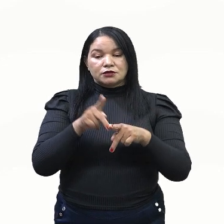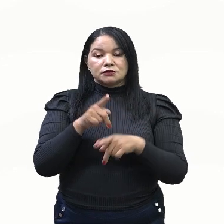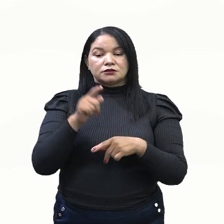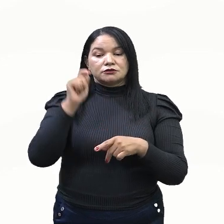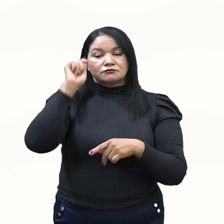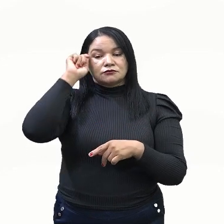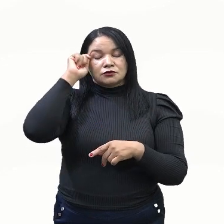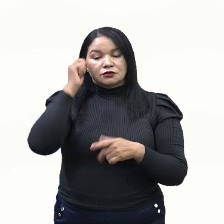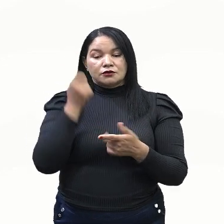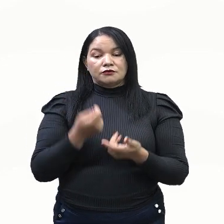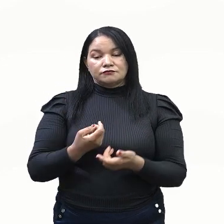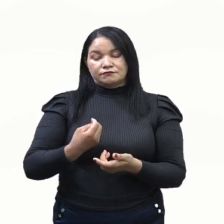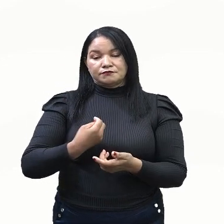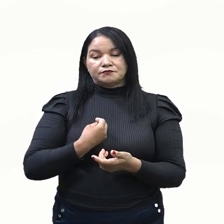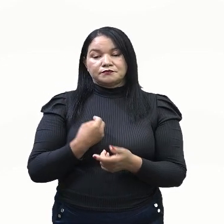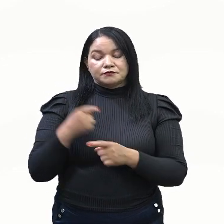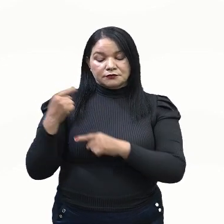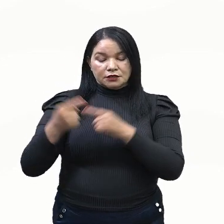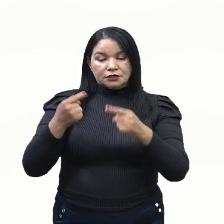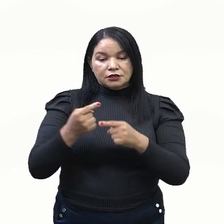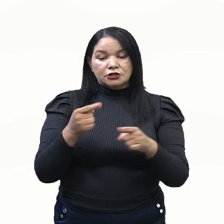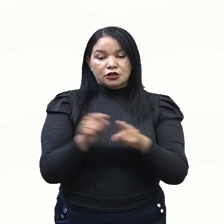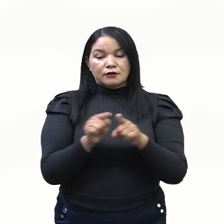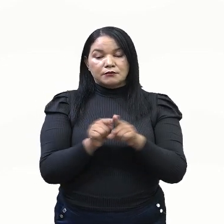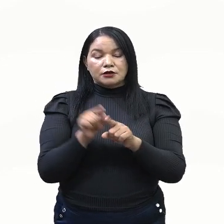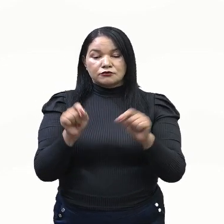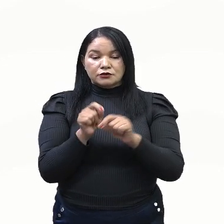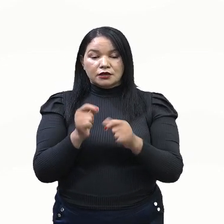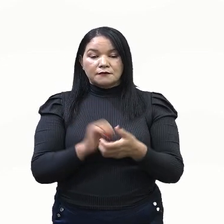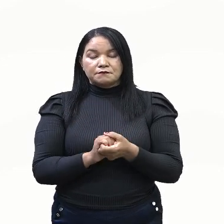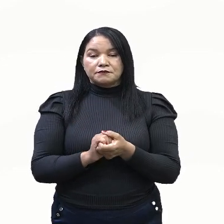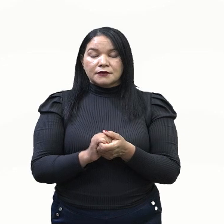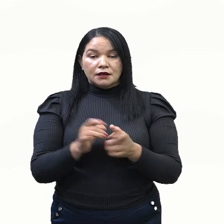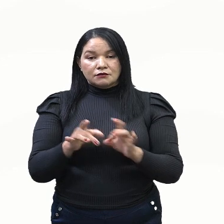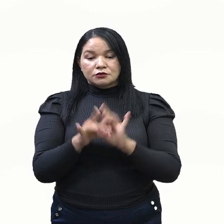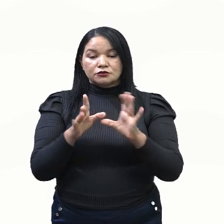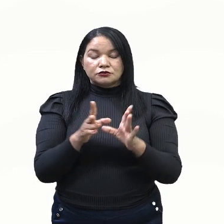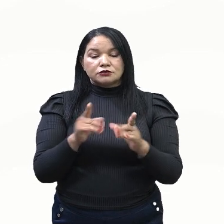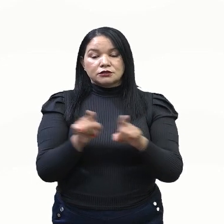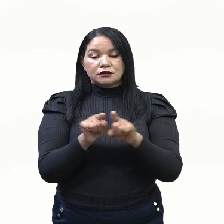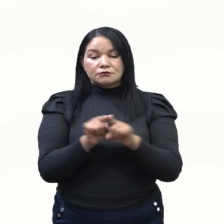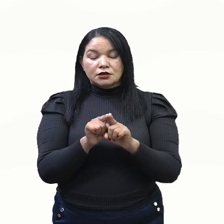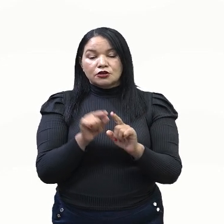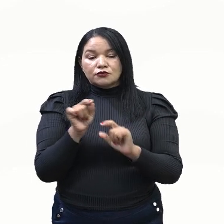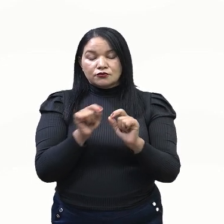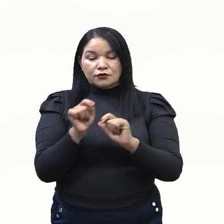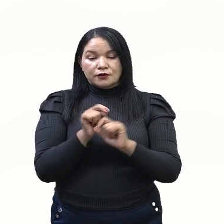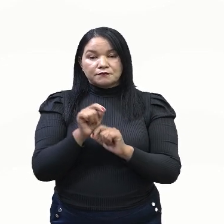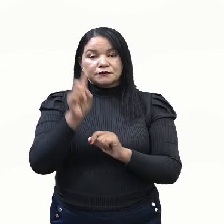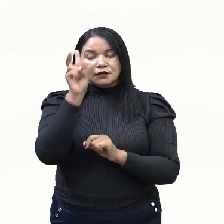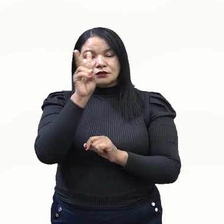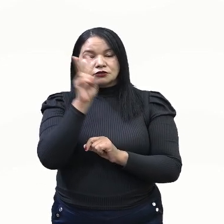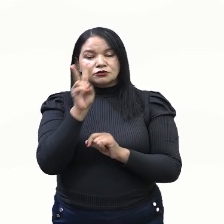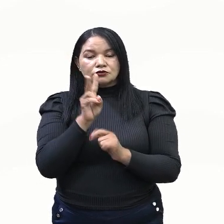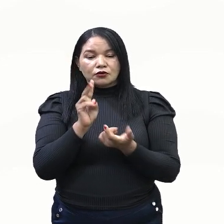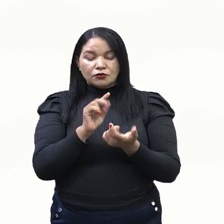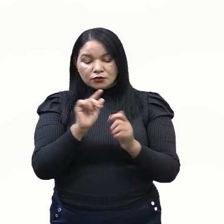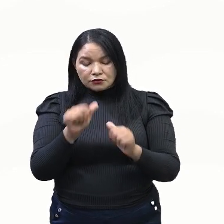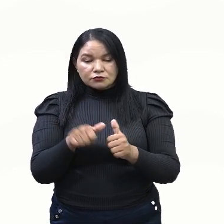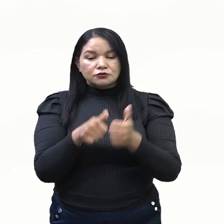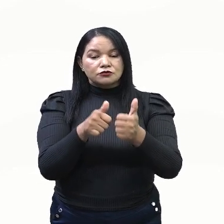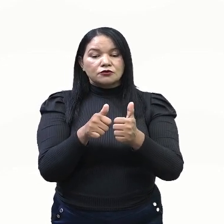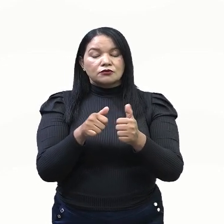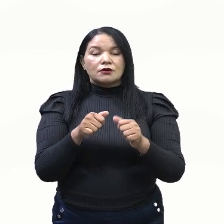luta por reconhecimento, igualdade de oportunidades e reparações históricas continua sendo uma